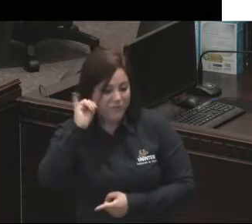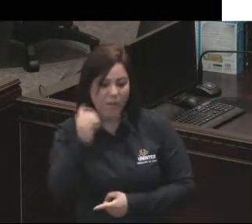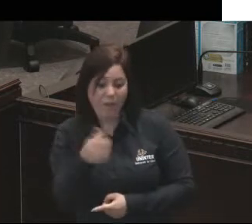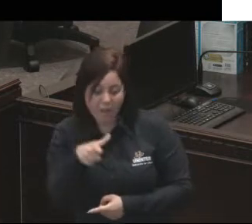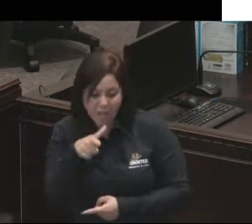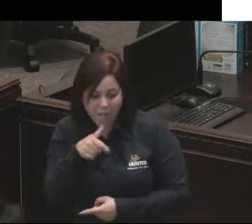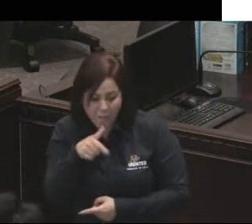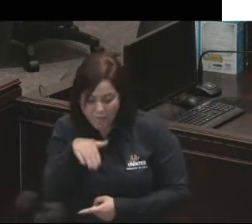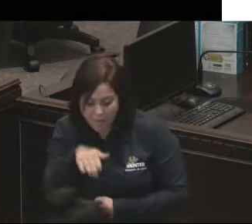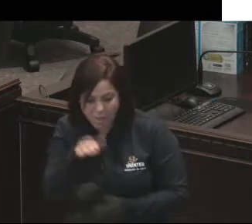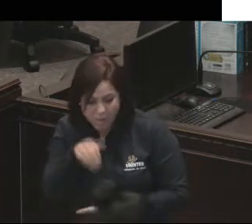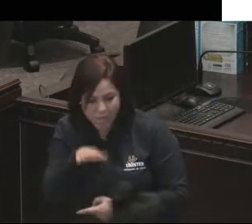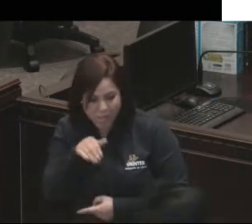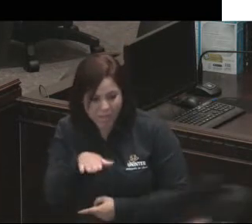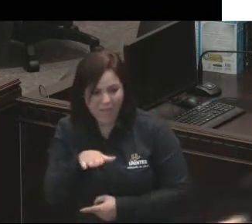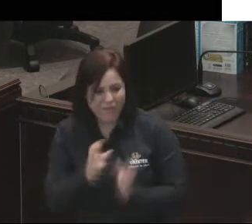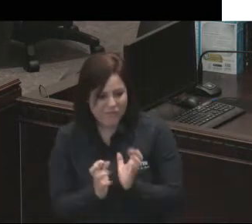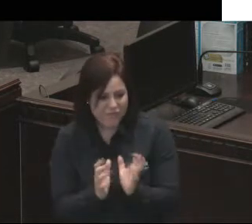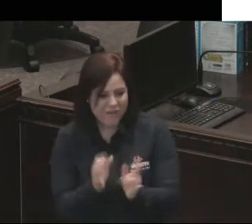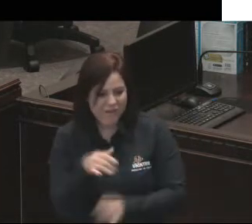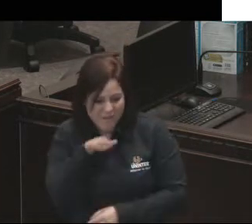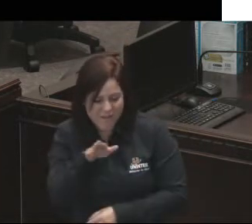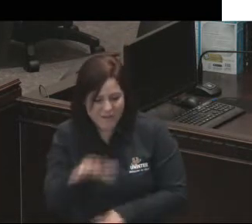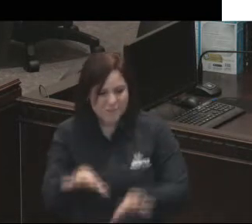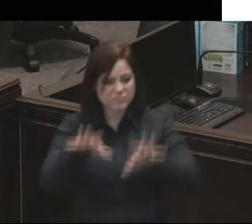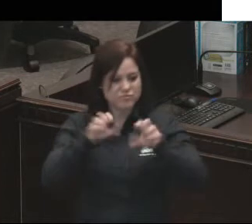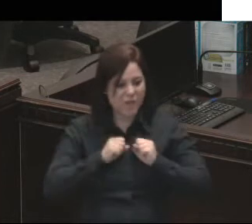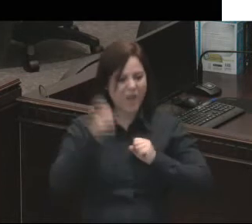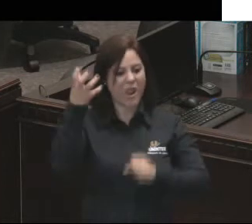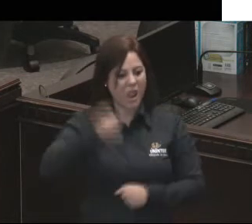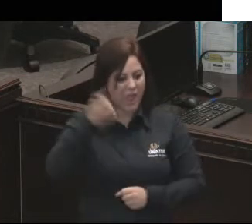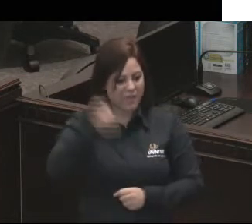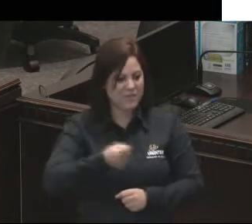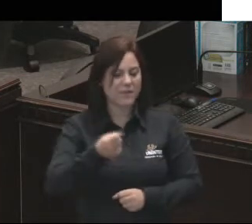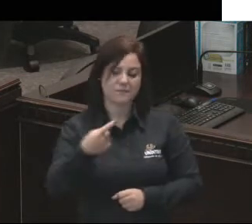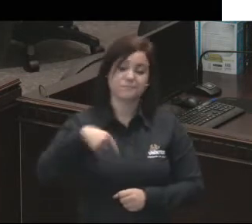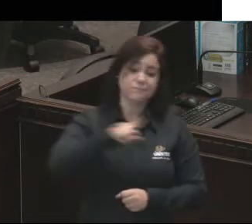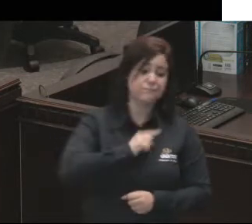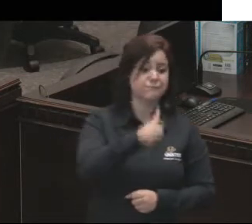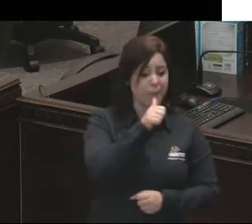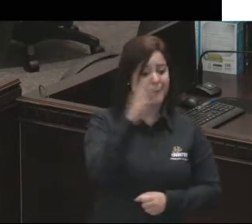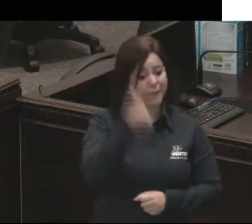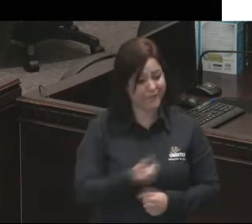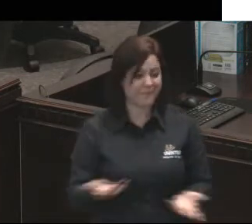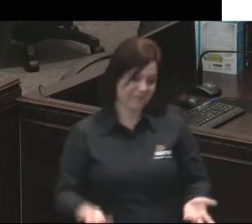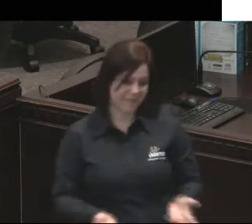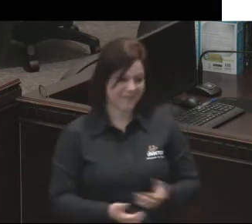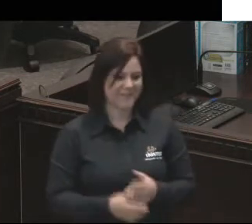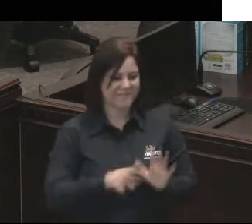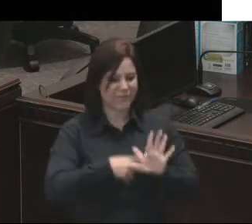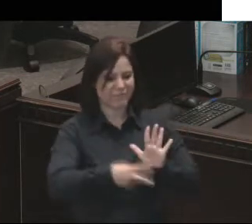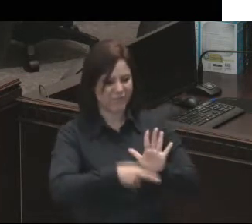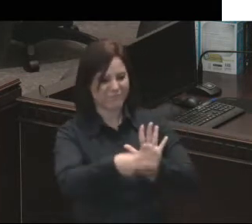pasta bem na boca da mineradora, onde tinha os depósitos de chumbo. Depois, esse chumbo